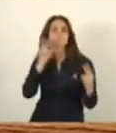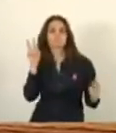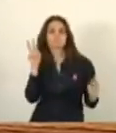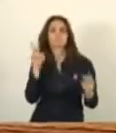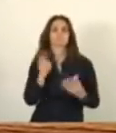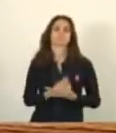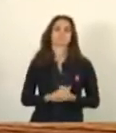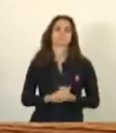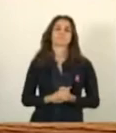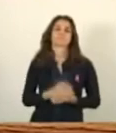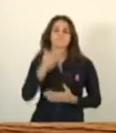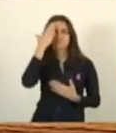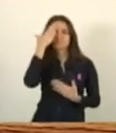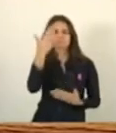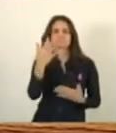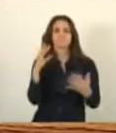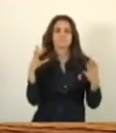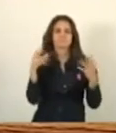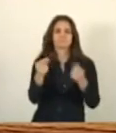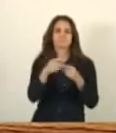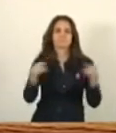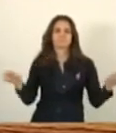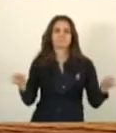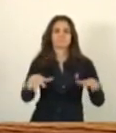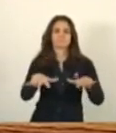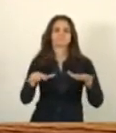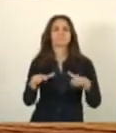plenária virtual, muito obrigado a todos pela audiência.